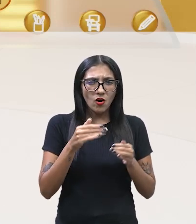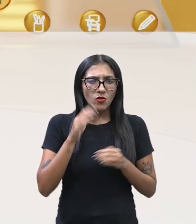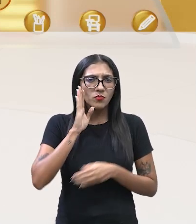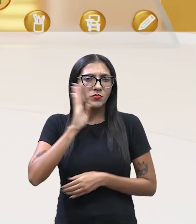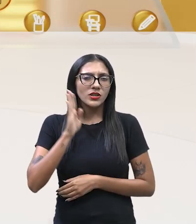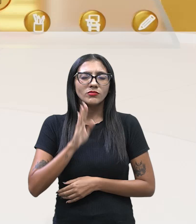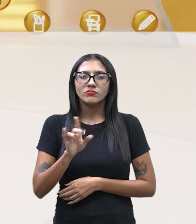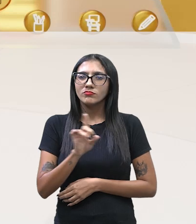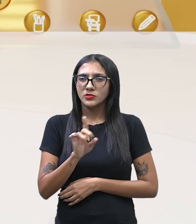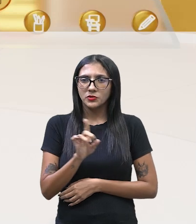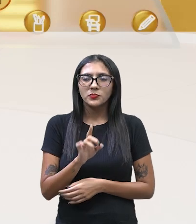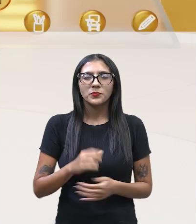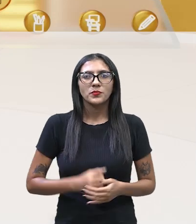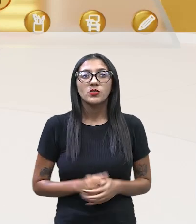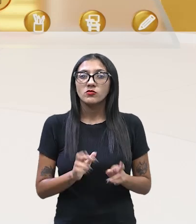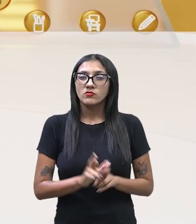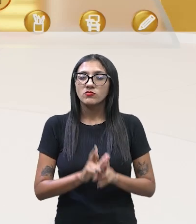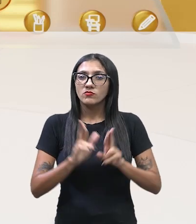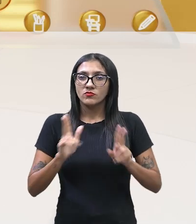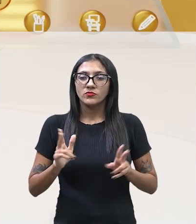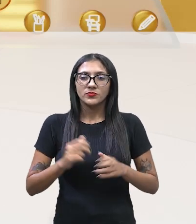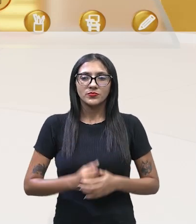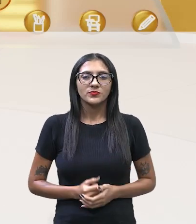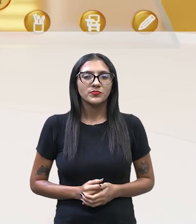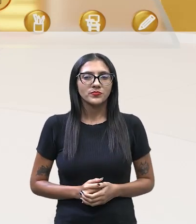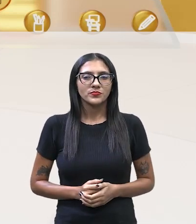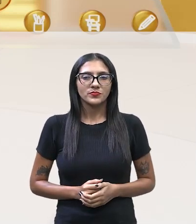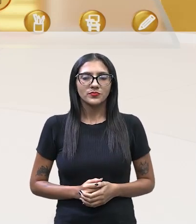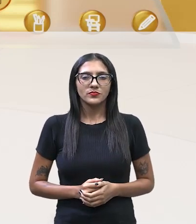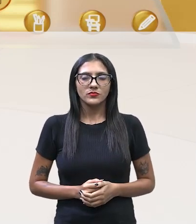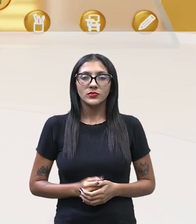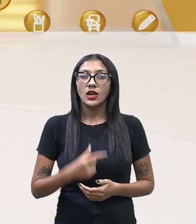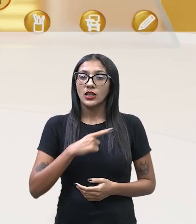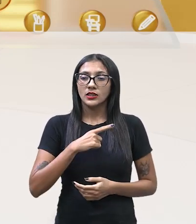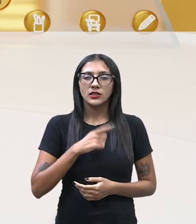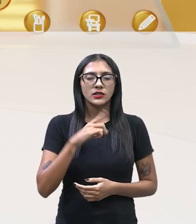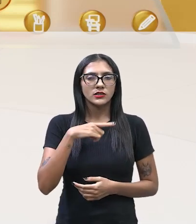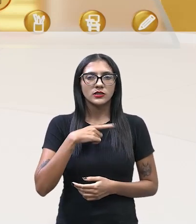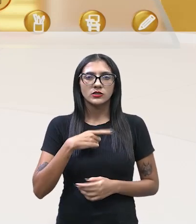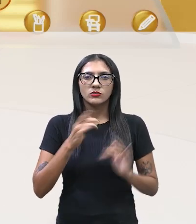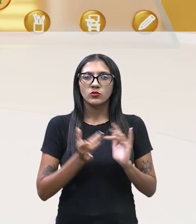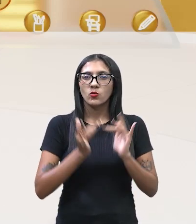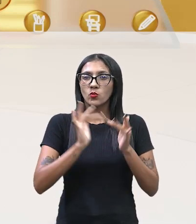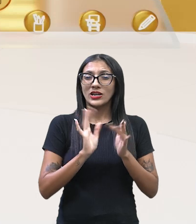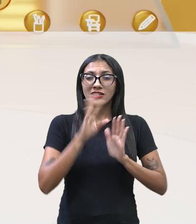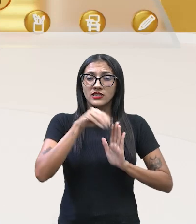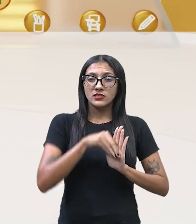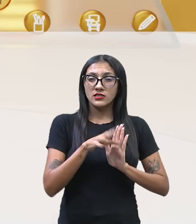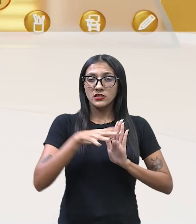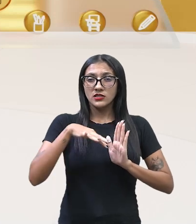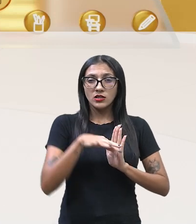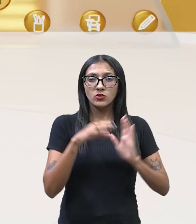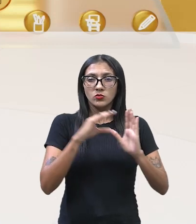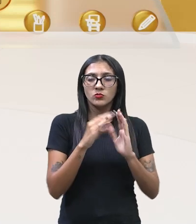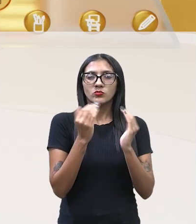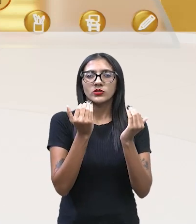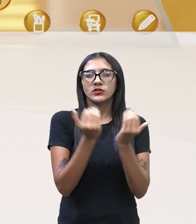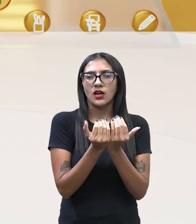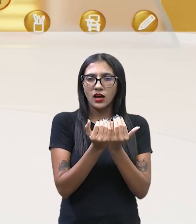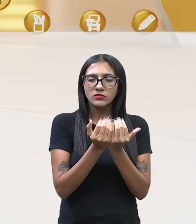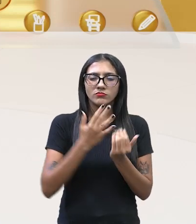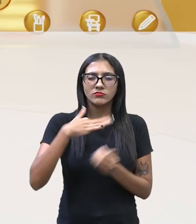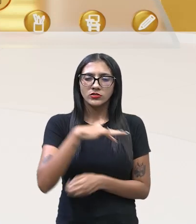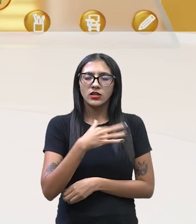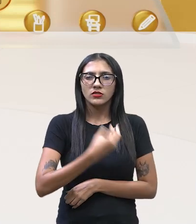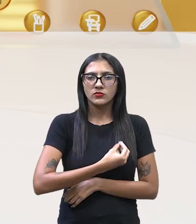desse empreendimento. É justamente ter esse impacto ali dentro daquela comunidade, dentro daquela